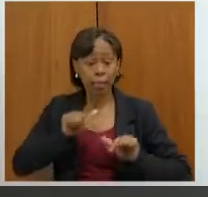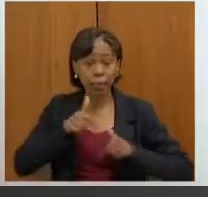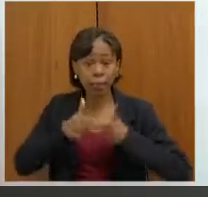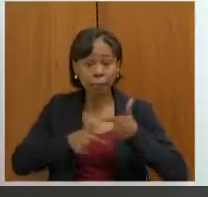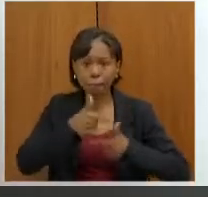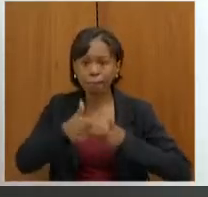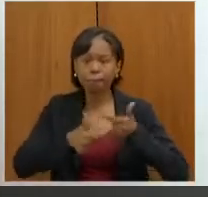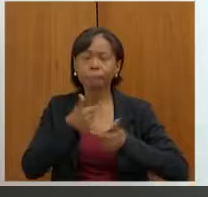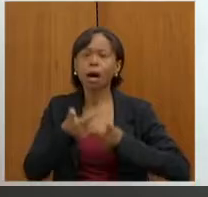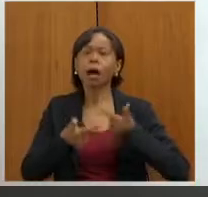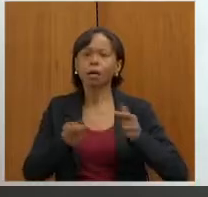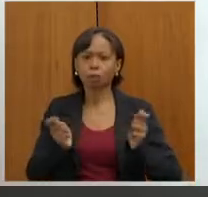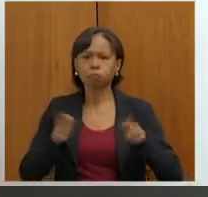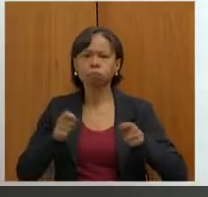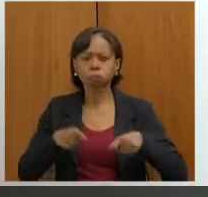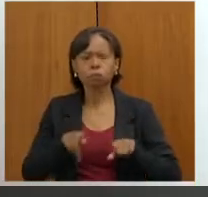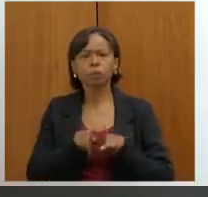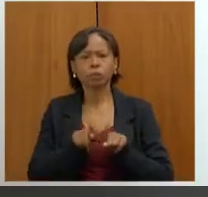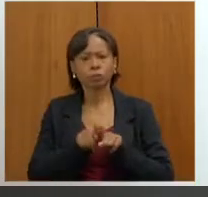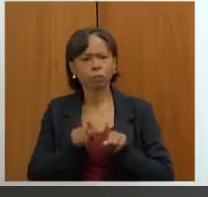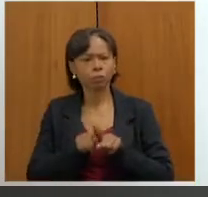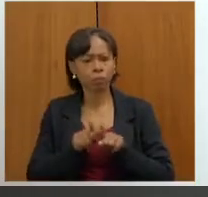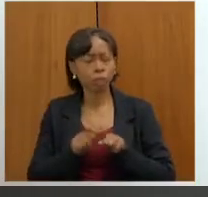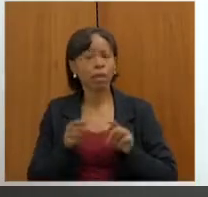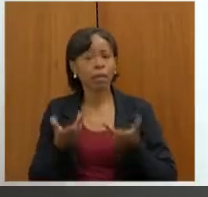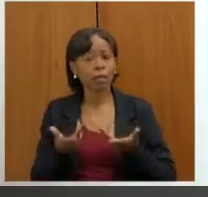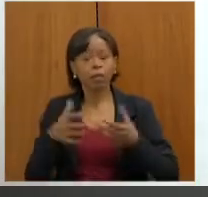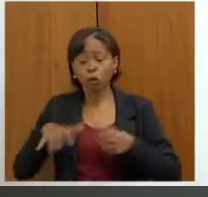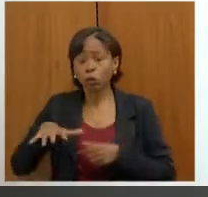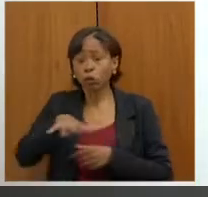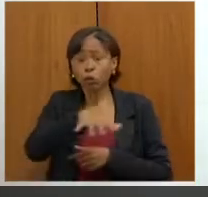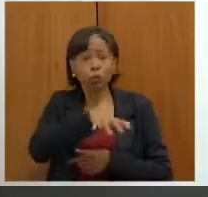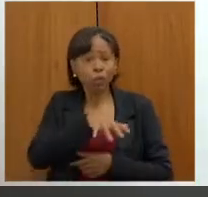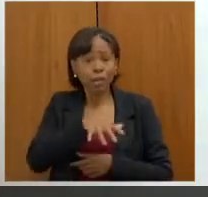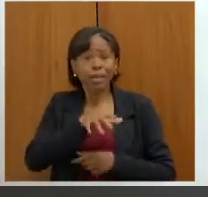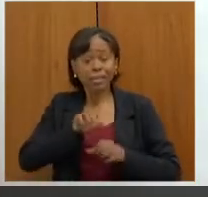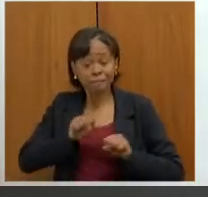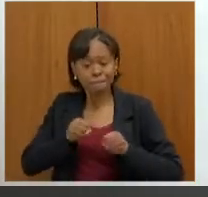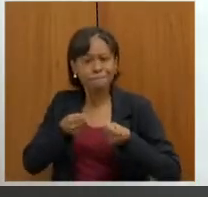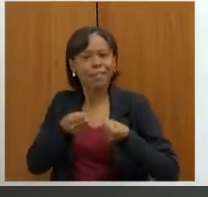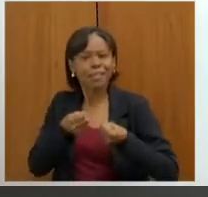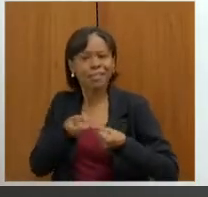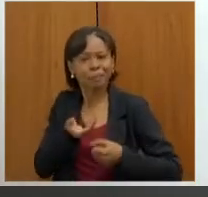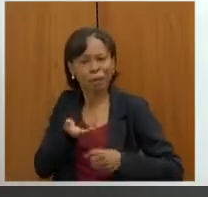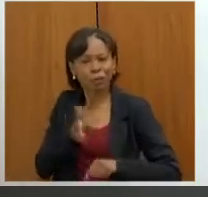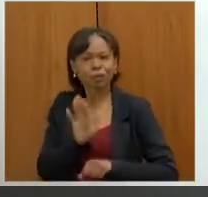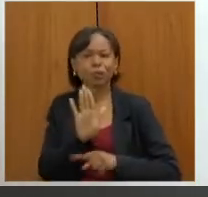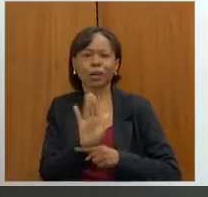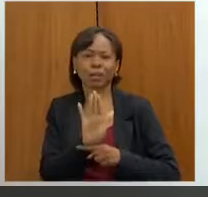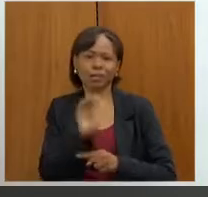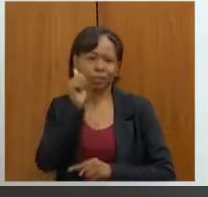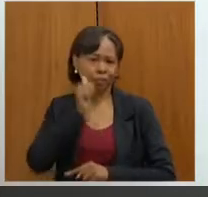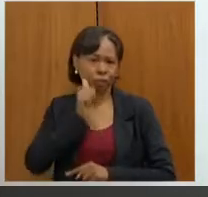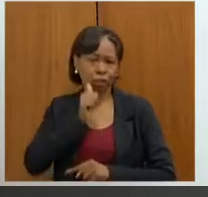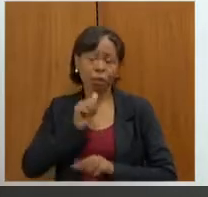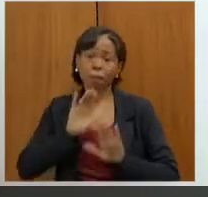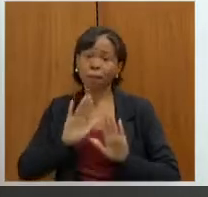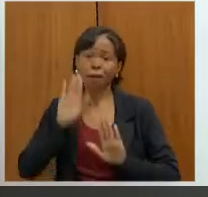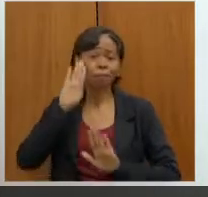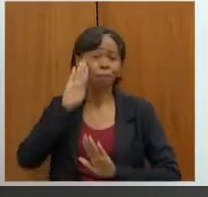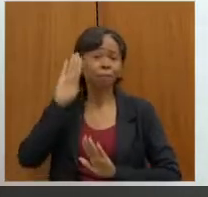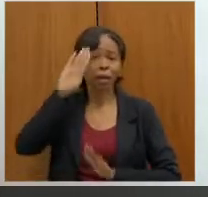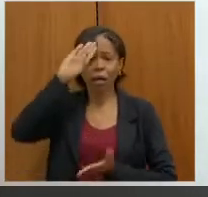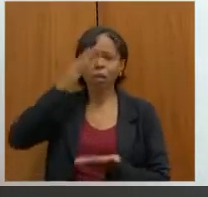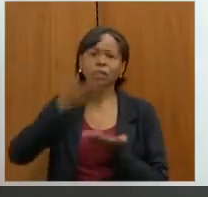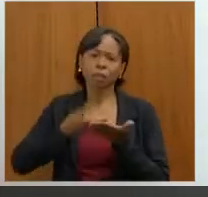equipamento povo tão importante que a gente tem em defesa das mulheres mais acima de tudo é a gente acreditar em